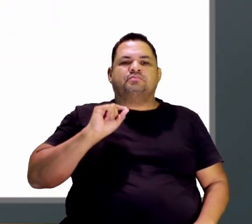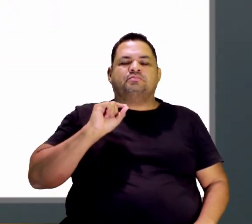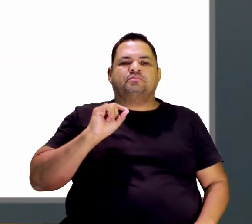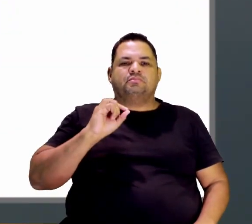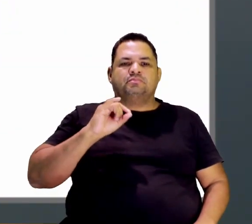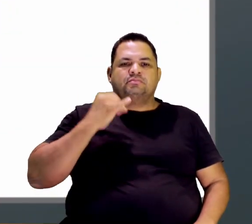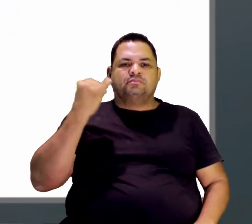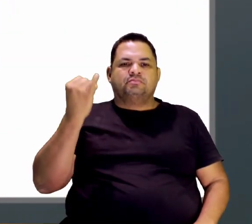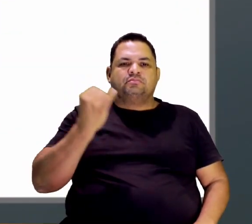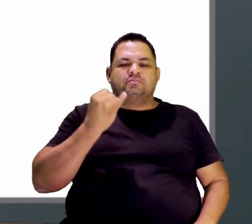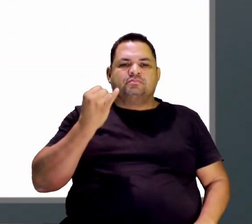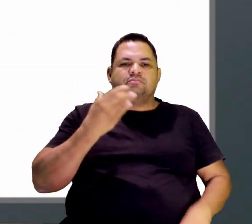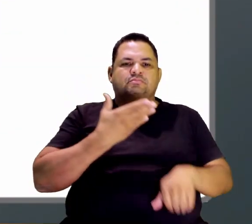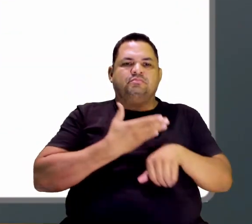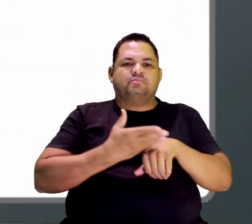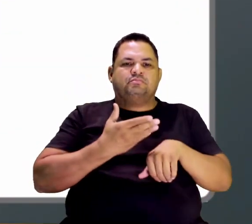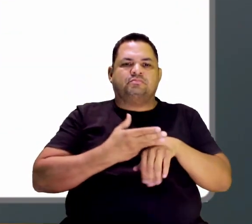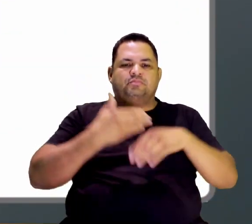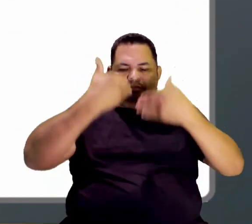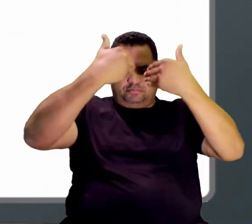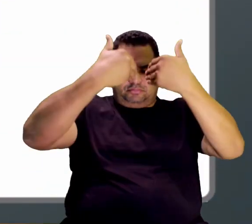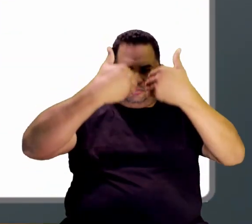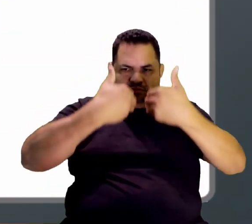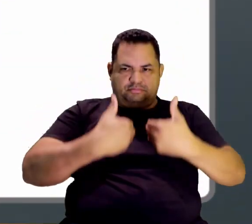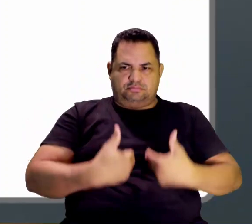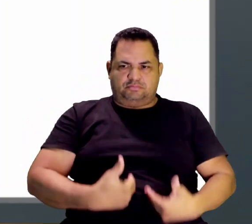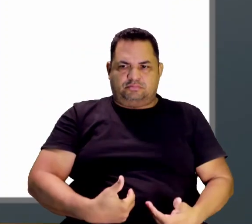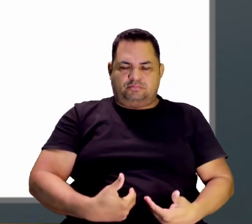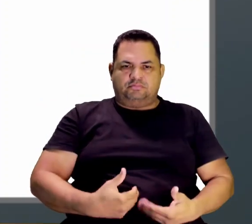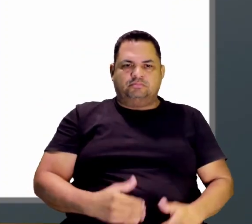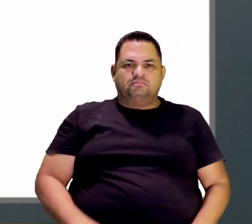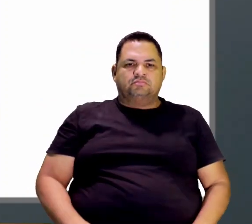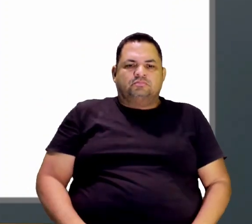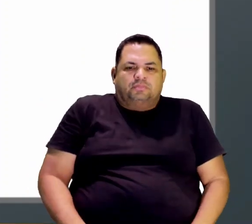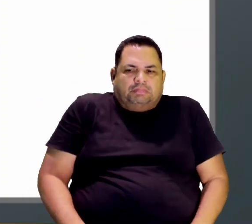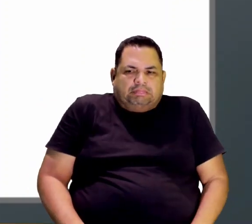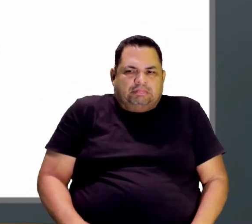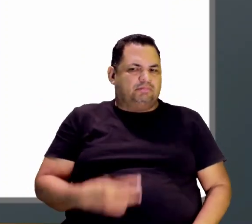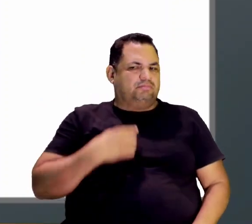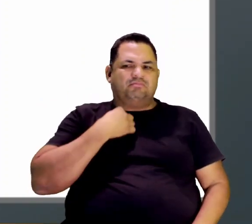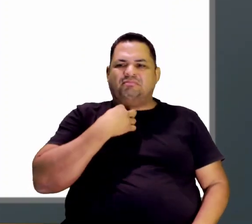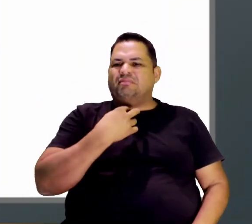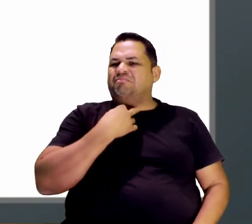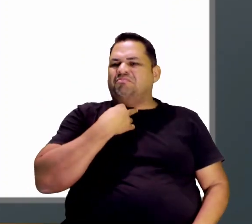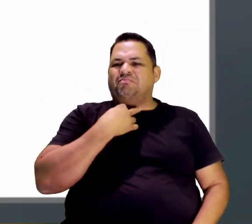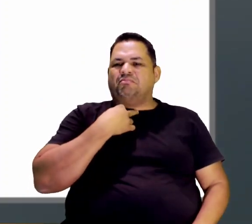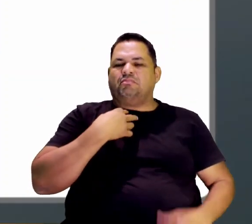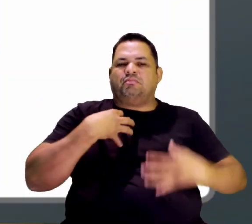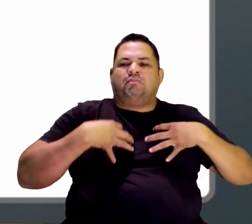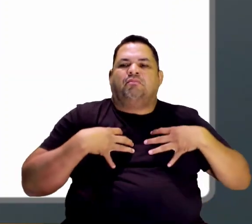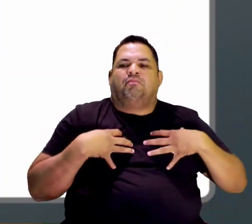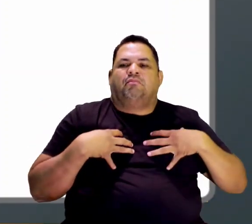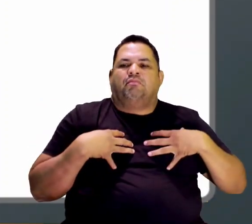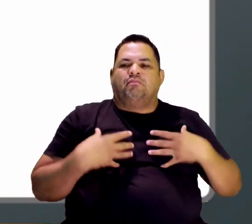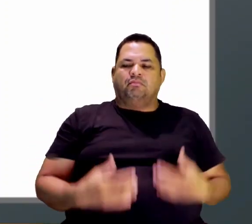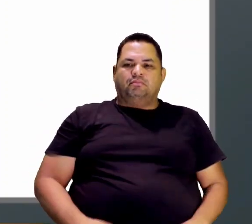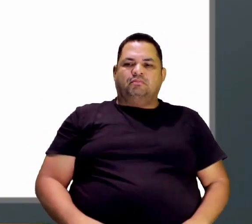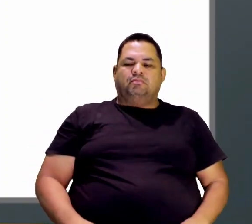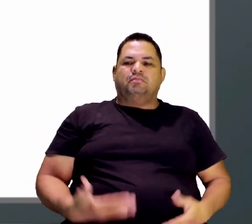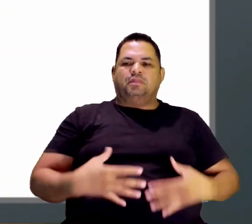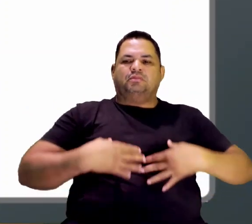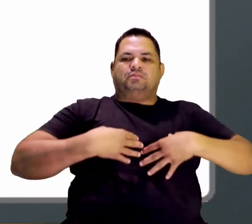A gente vê muito popularizado aí o futsal, o futebol, então eu trouxe para você aí o do voleibol. Tá bem didático, tá bem tranquilo, e